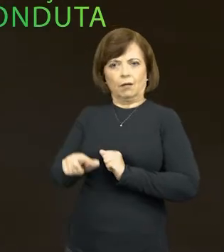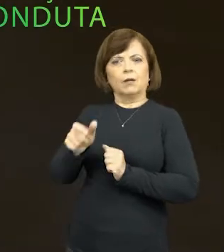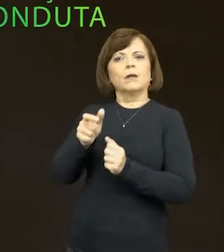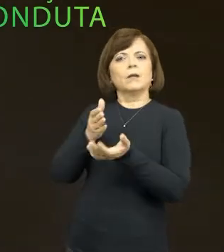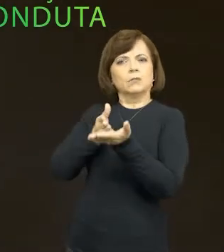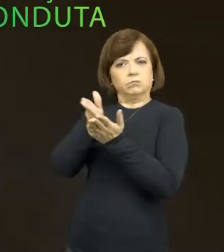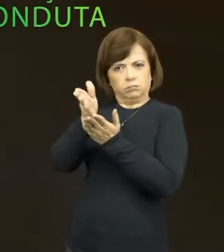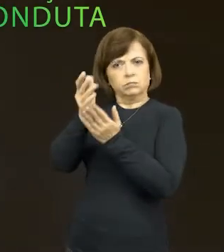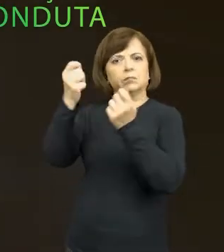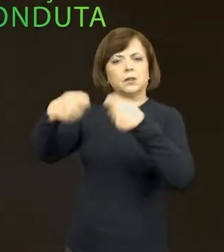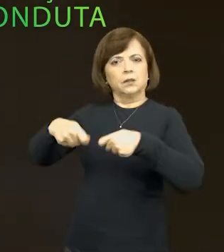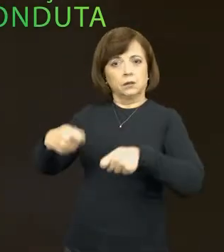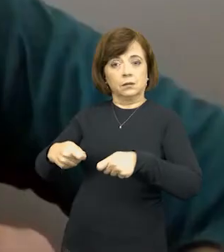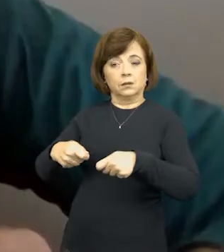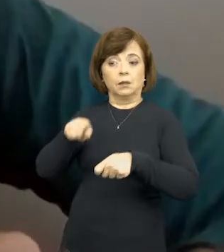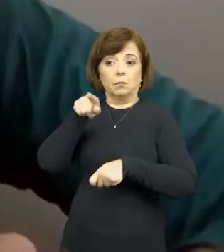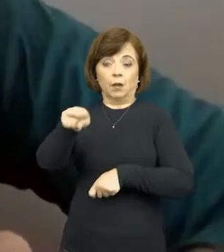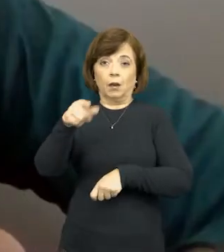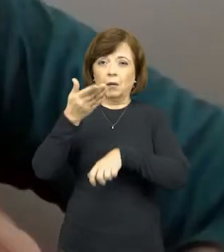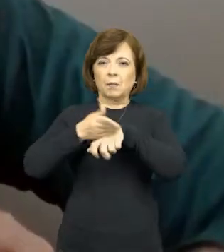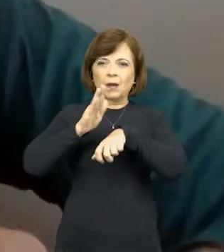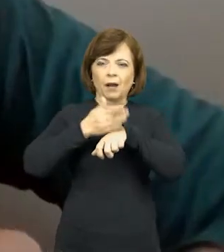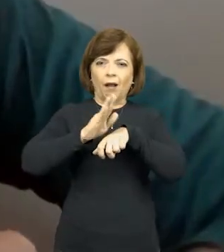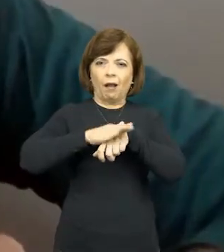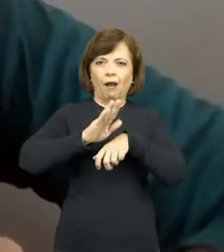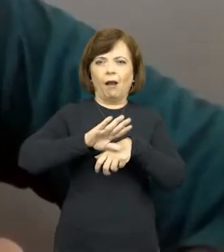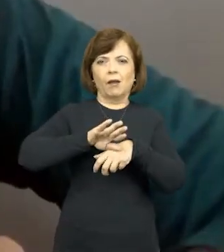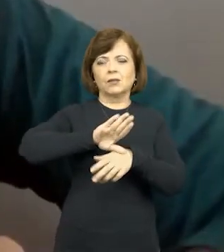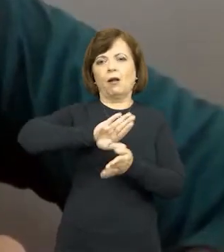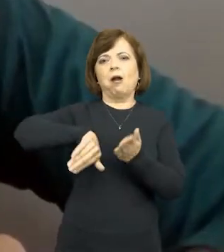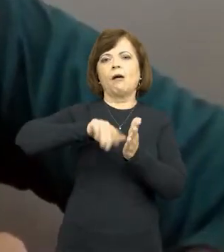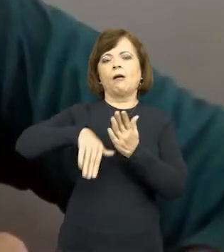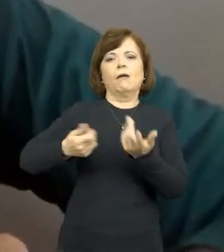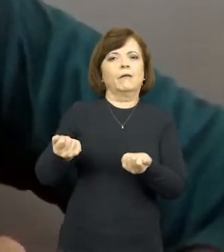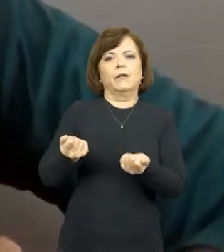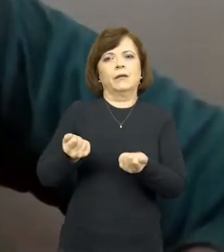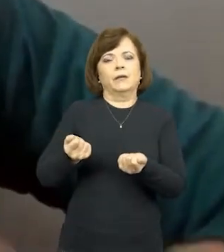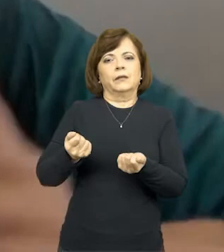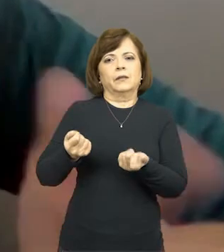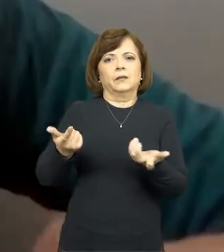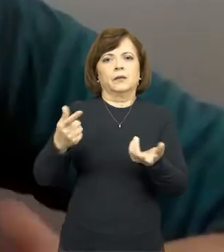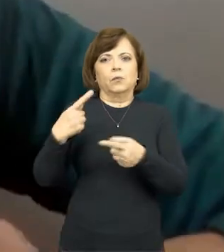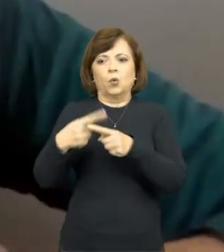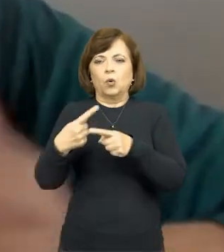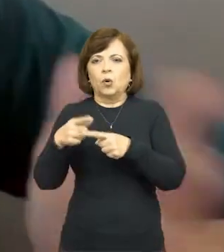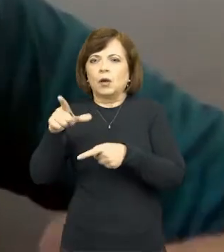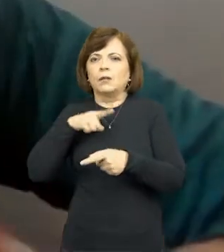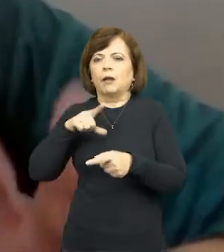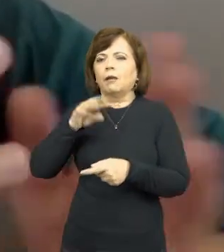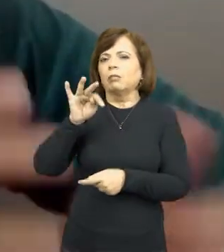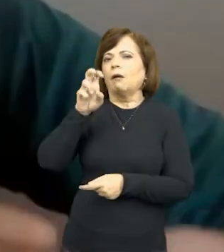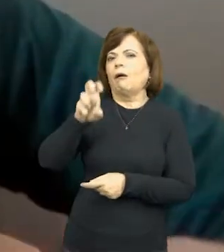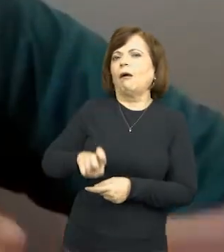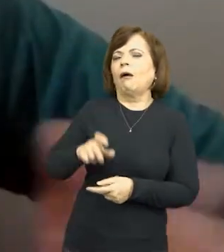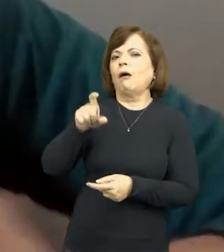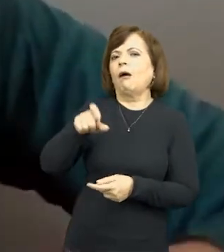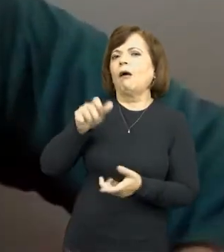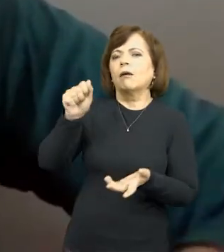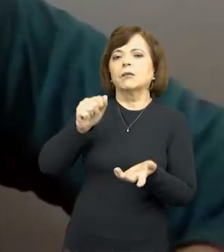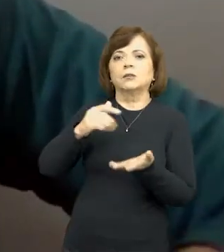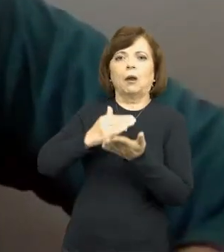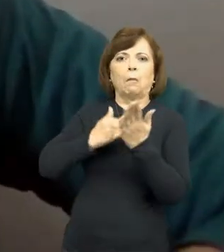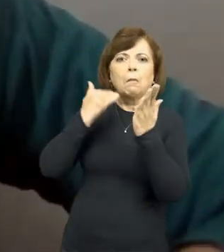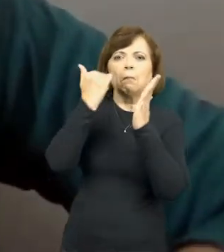que ele pare de praticar uma determinada conduta considerada abusiva, né? Que ele deixe de cobrar uma determinada taxa,